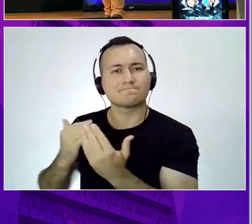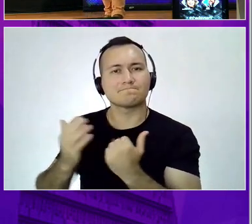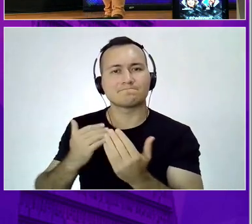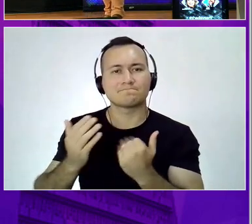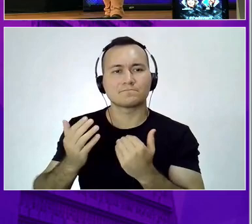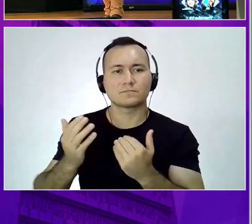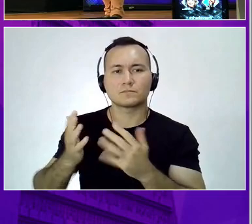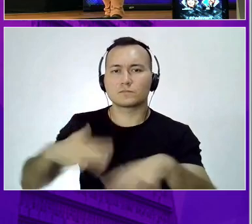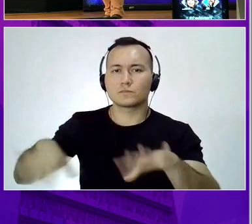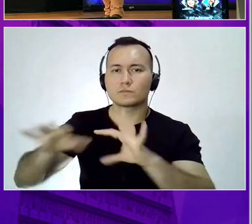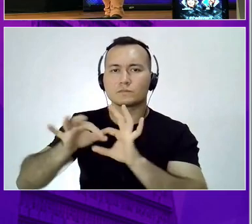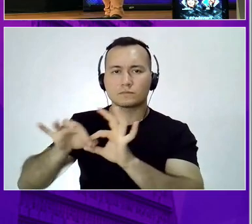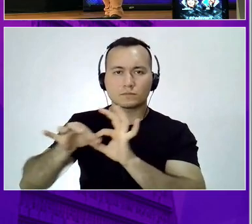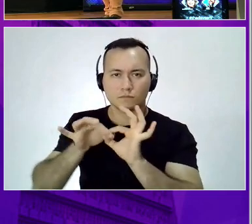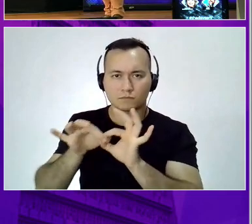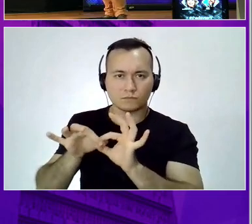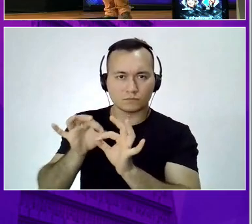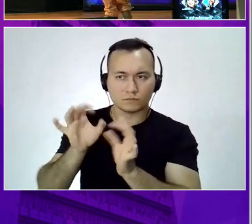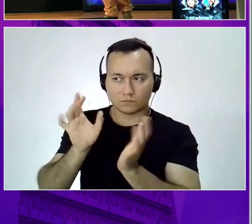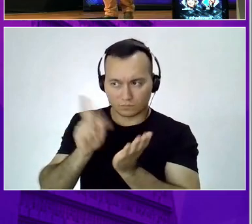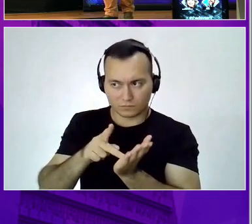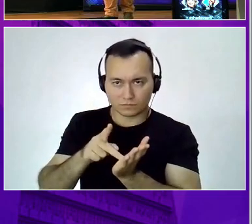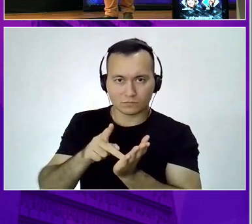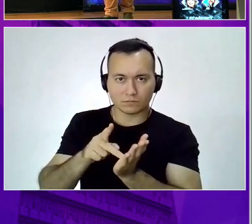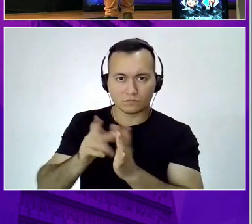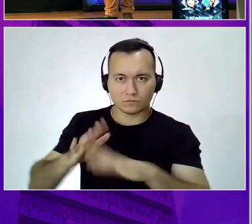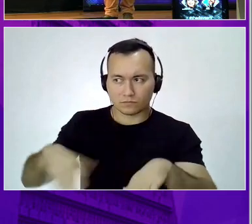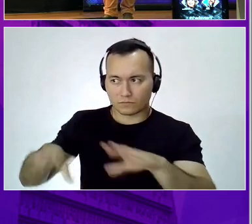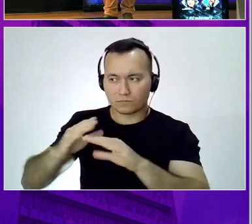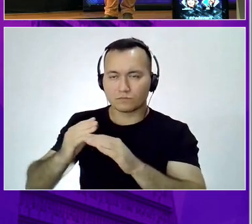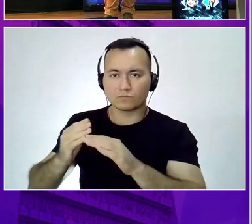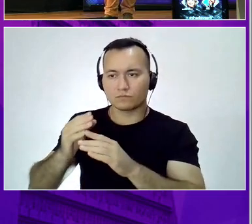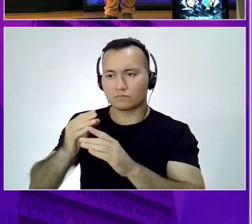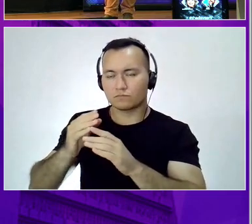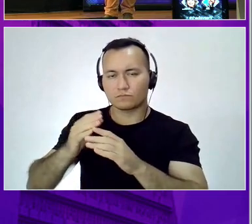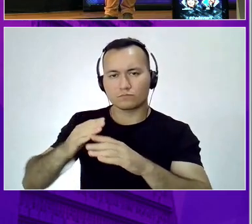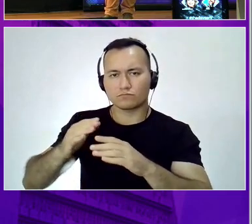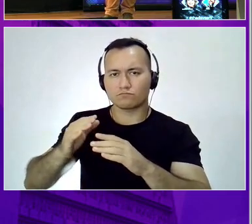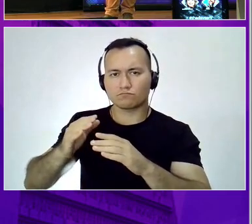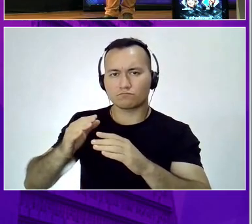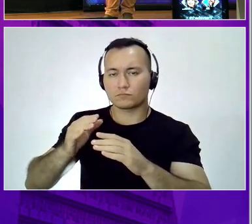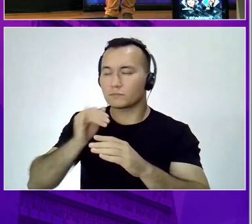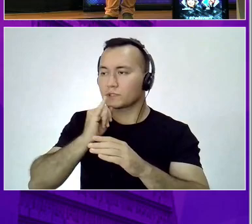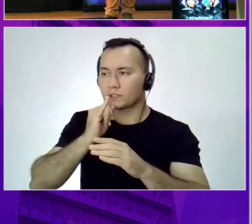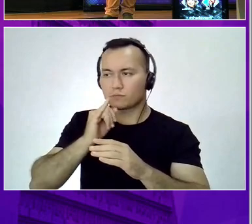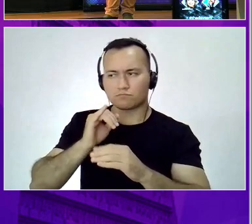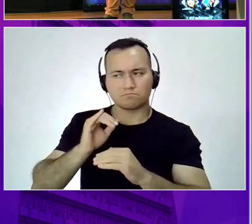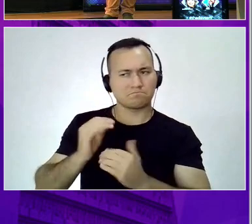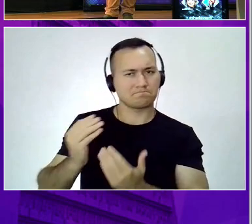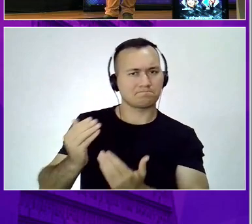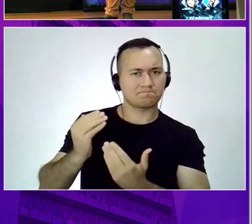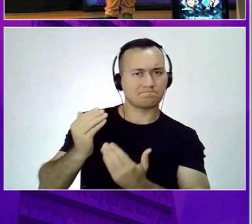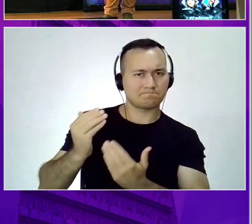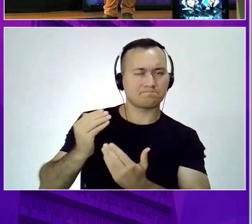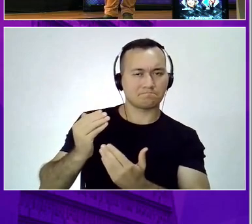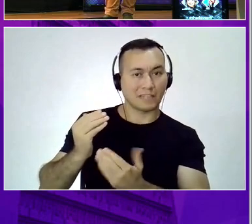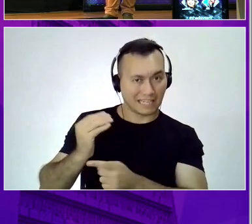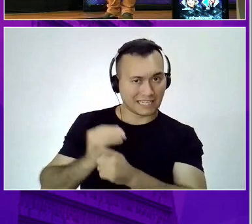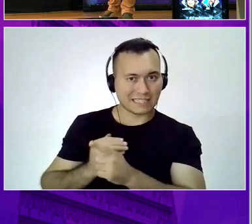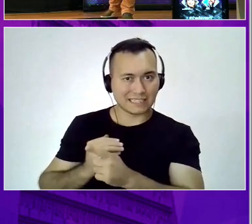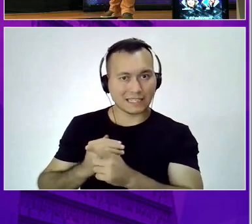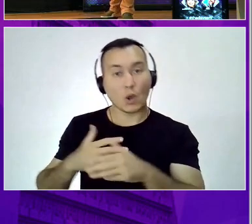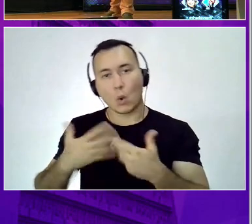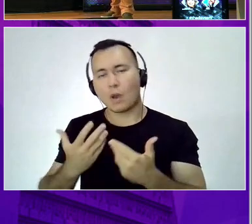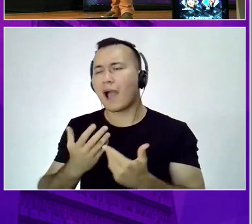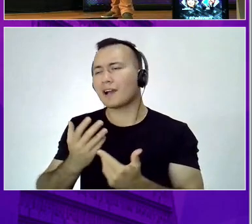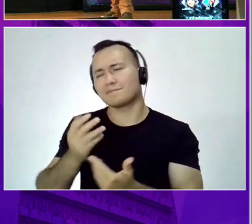Provavelmente você vai captar algumas dessas informações lá nas barreiras, naquela pergunta 4, as pessoas vão te falar também na pergunta 1,